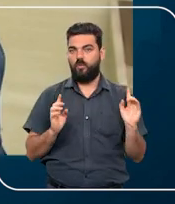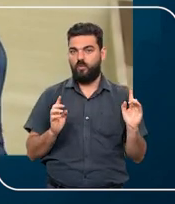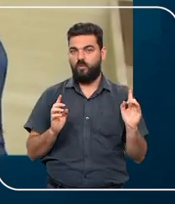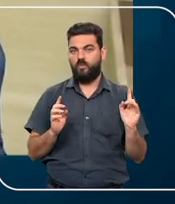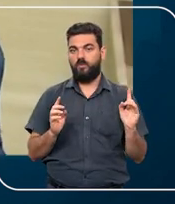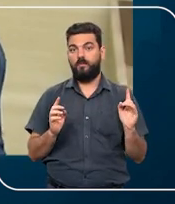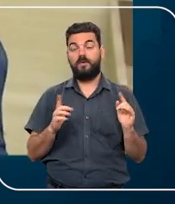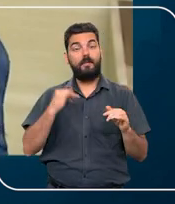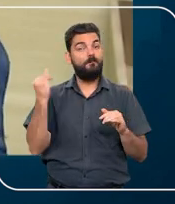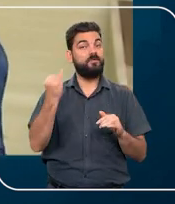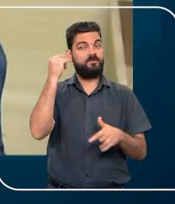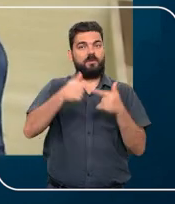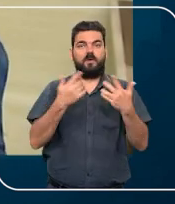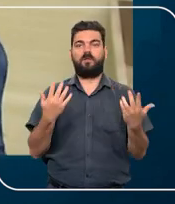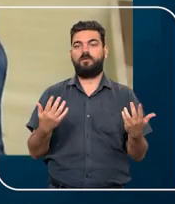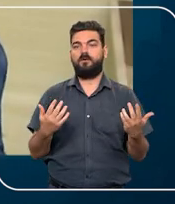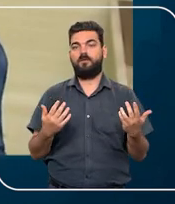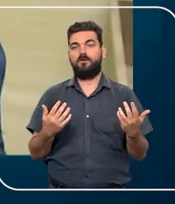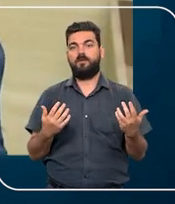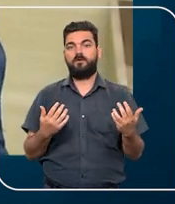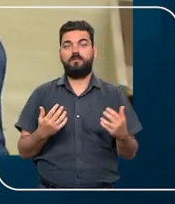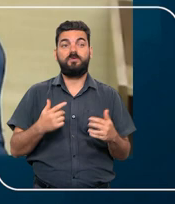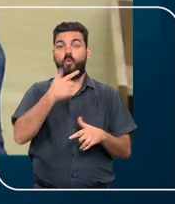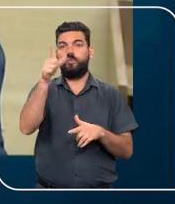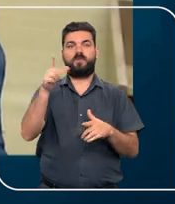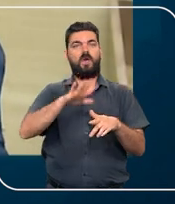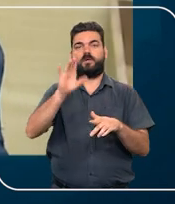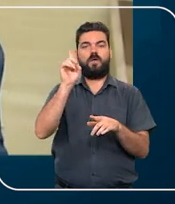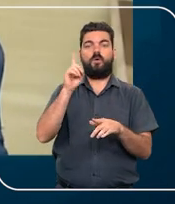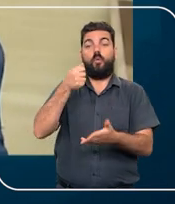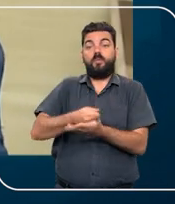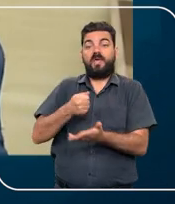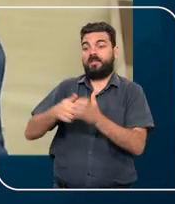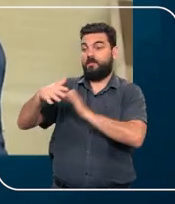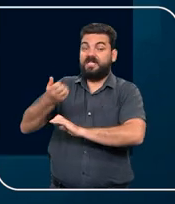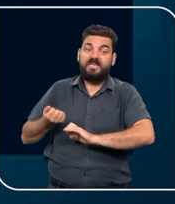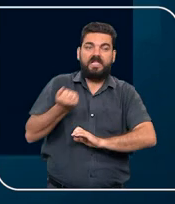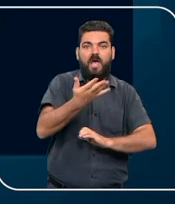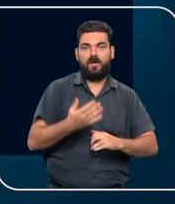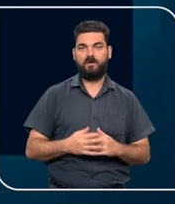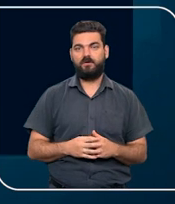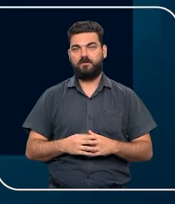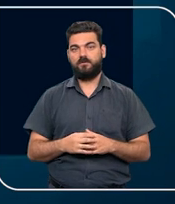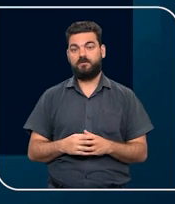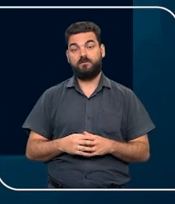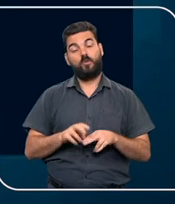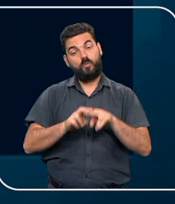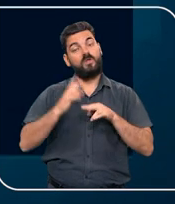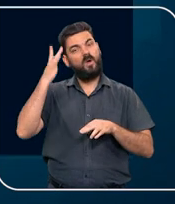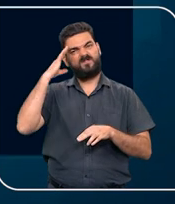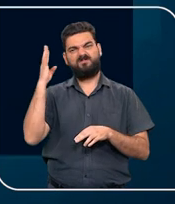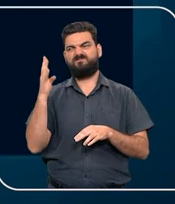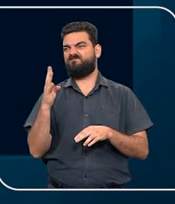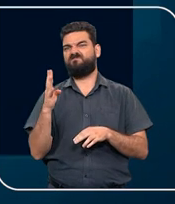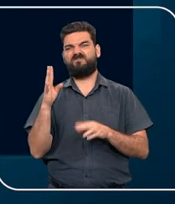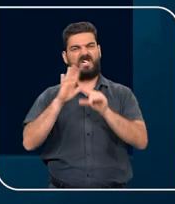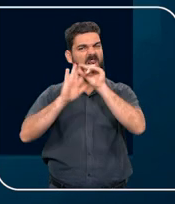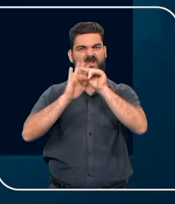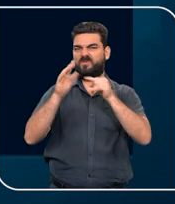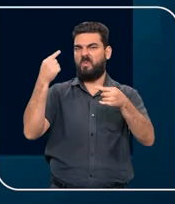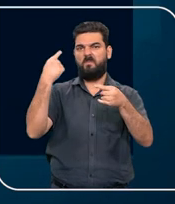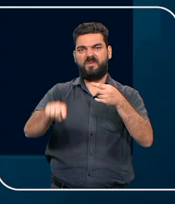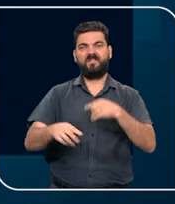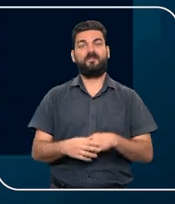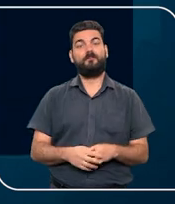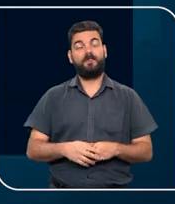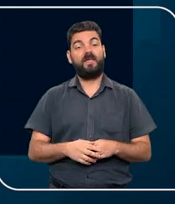equipamentos que são essenciais para a prestação do serviço de outro fornecedor dessa forma o colegiado considerou abusivas